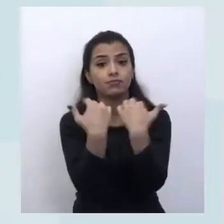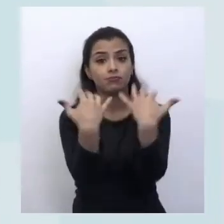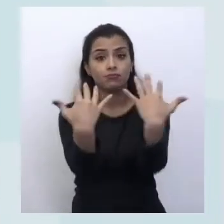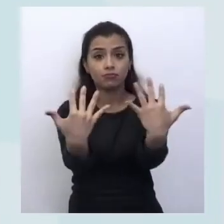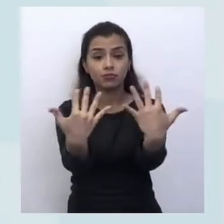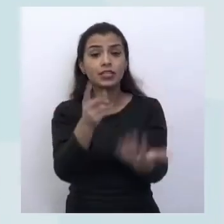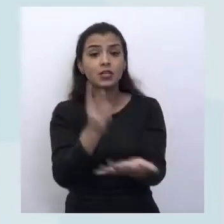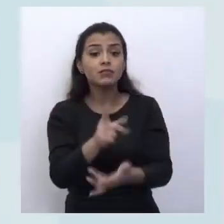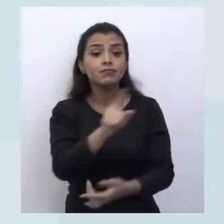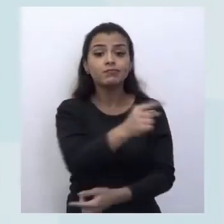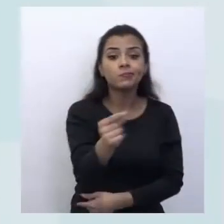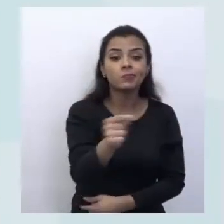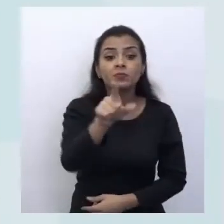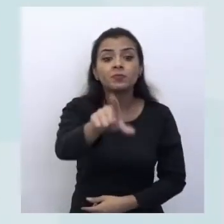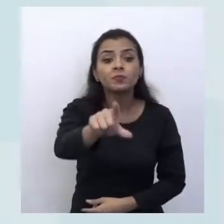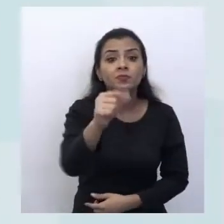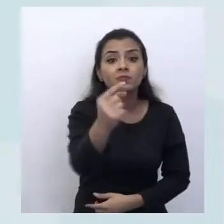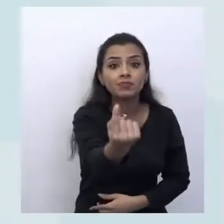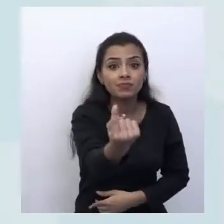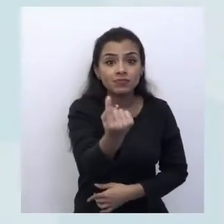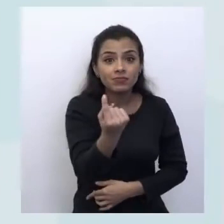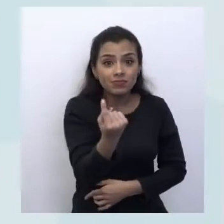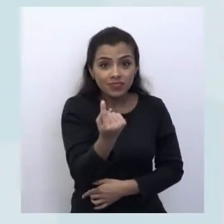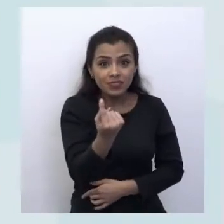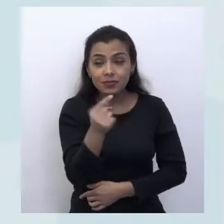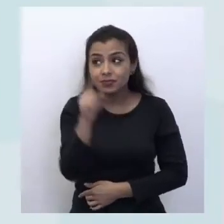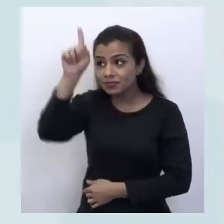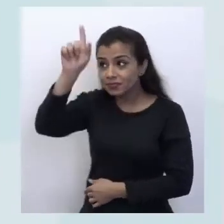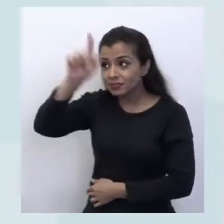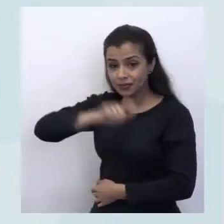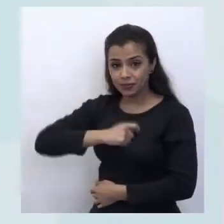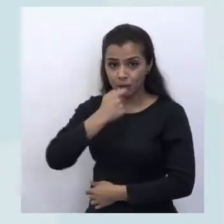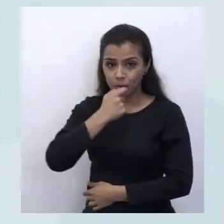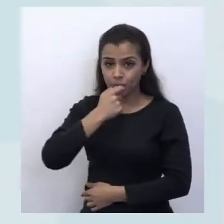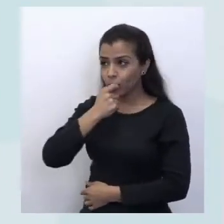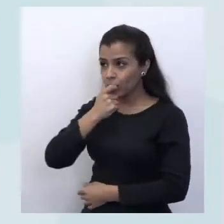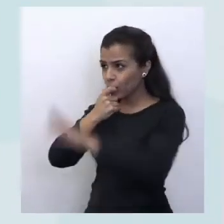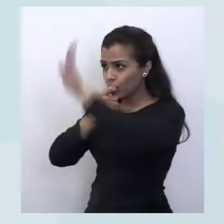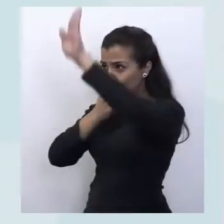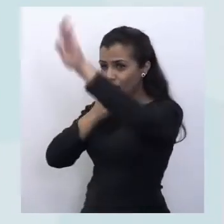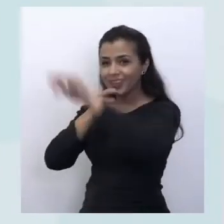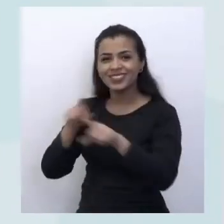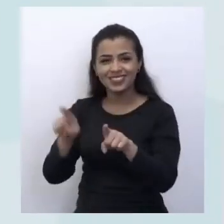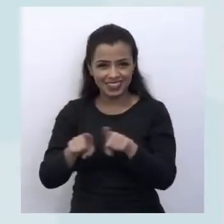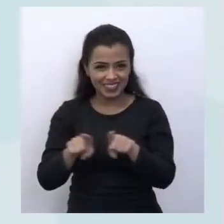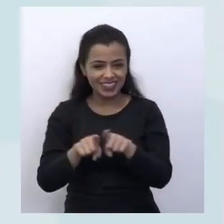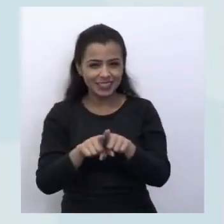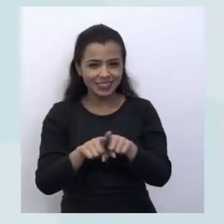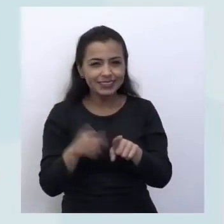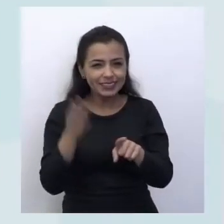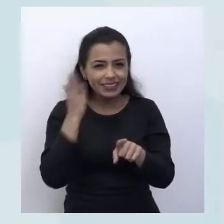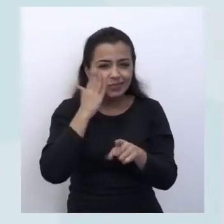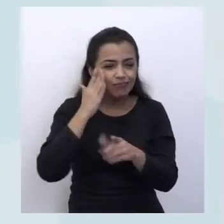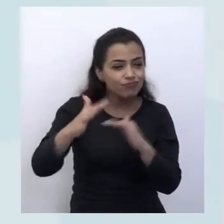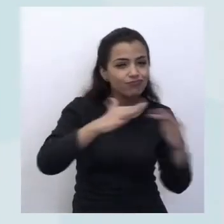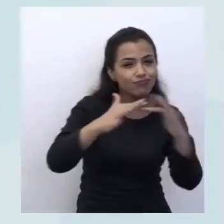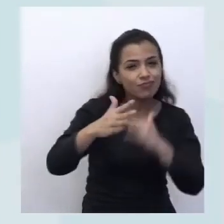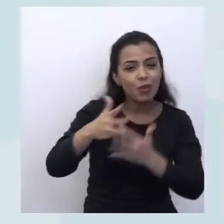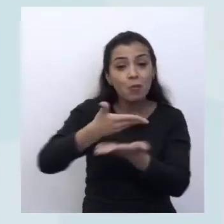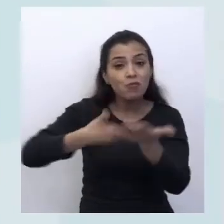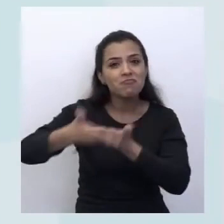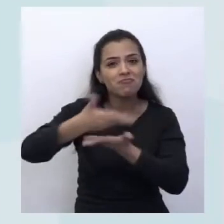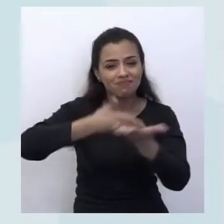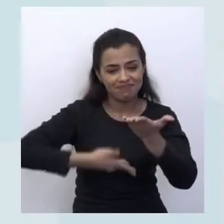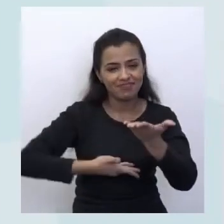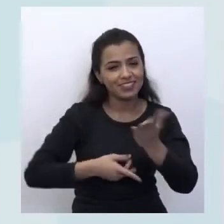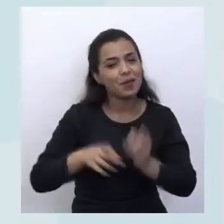sempre selecionada para marcar a pontuação do jogo e as outras duas para serem capitães do time. É muito bacana,